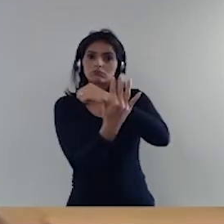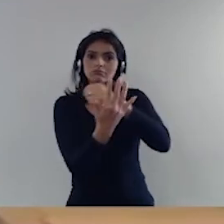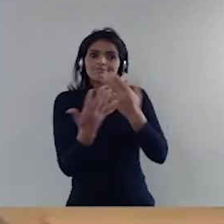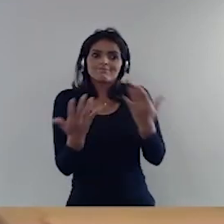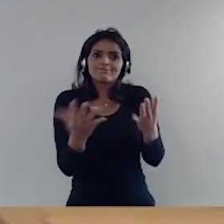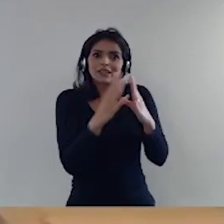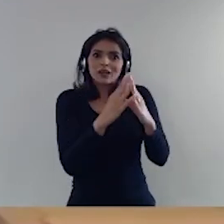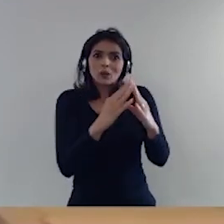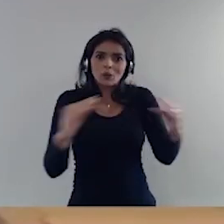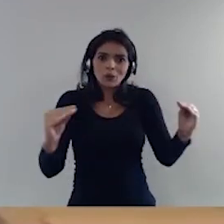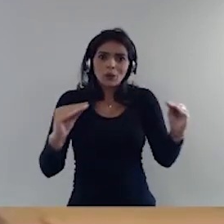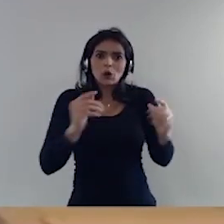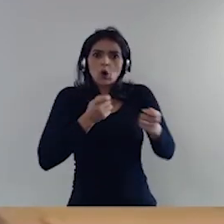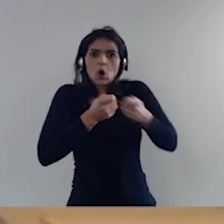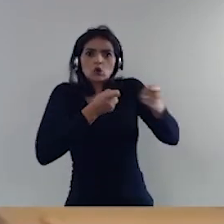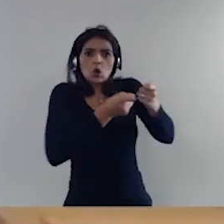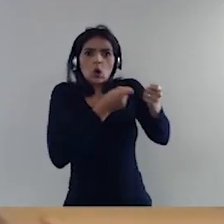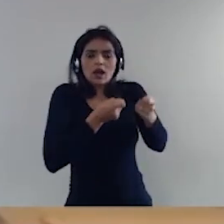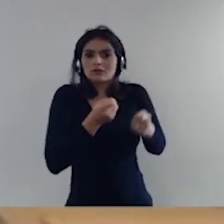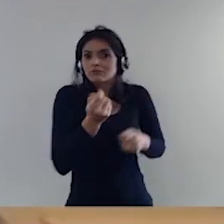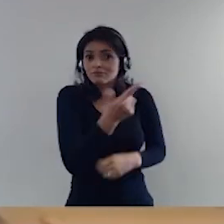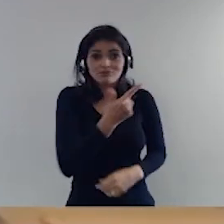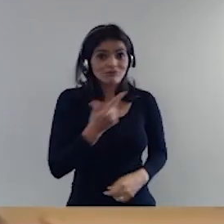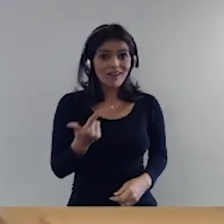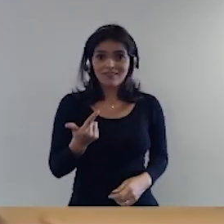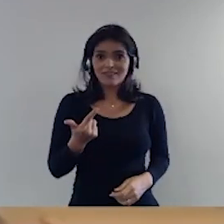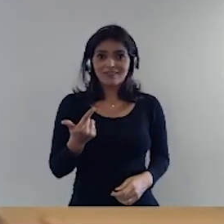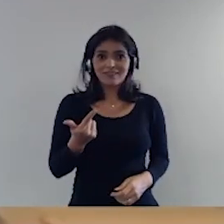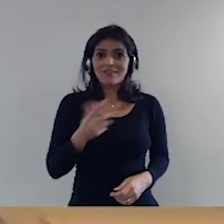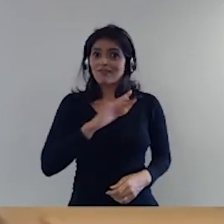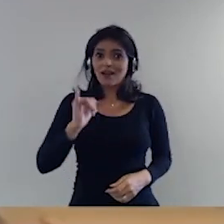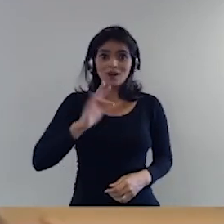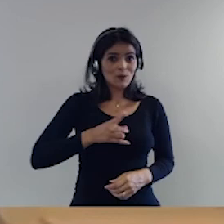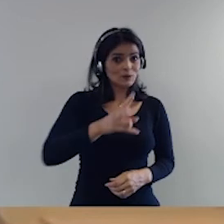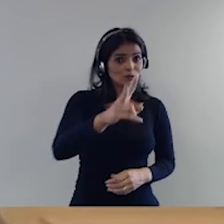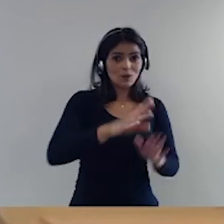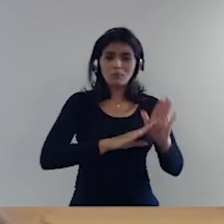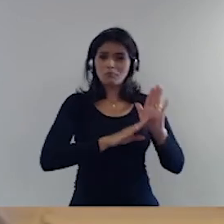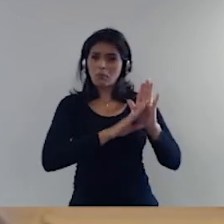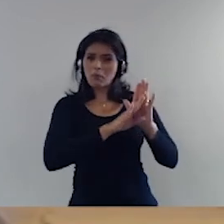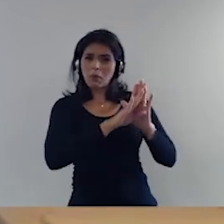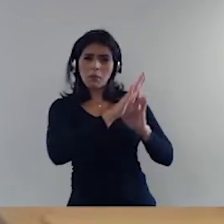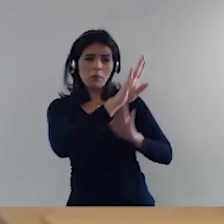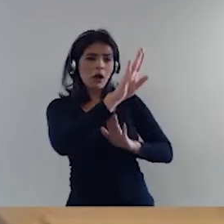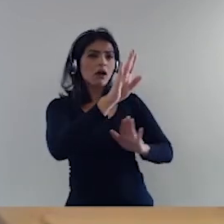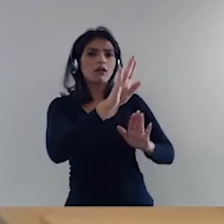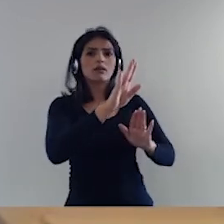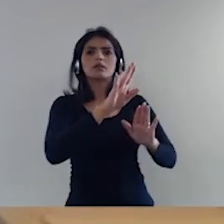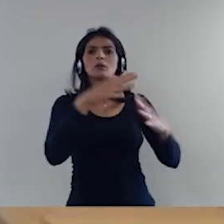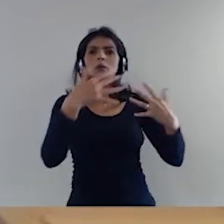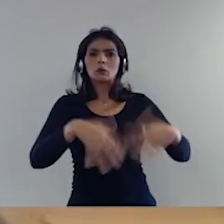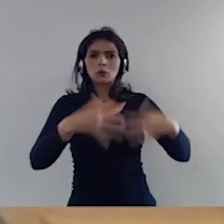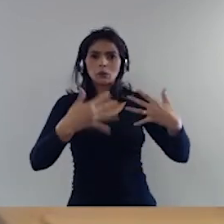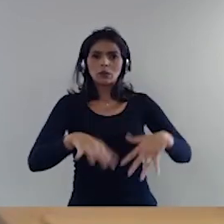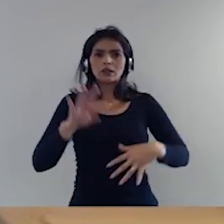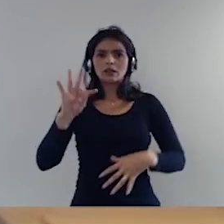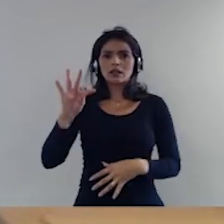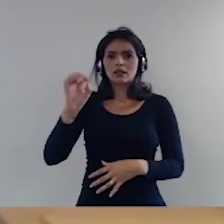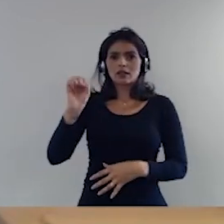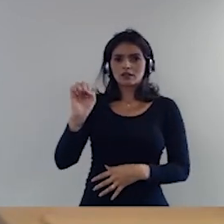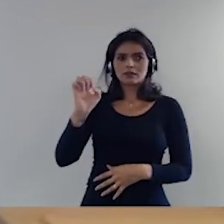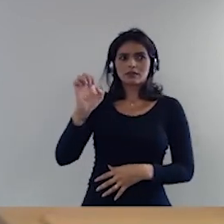ainda inteiramente controlada. Quem pôde acompanhar pela mídia, o TSE